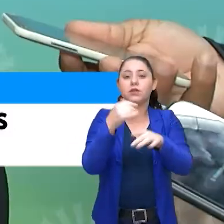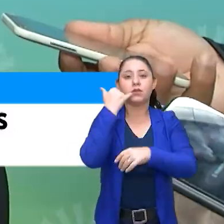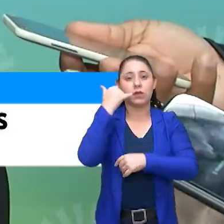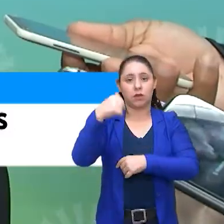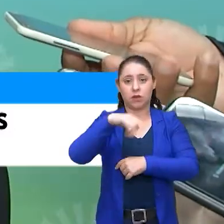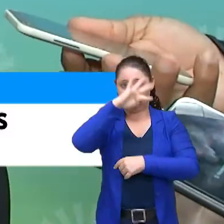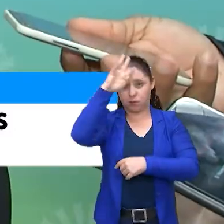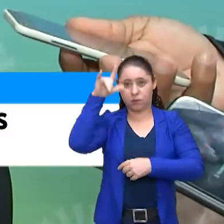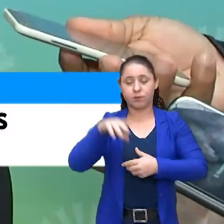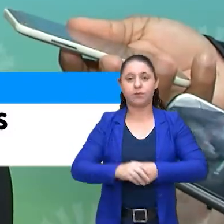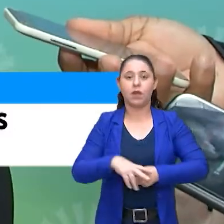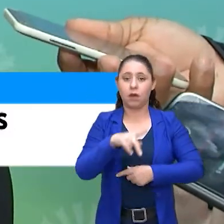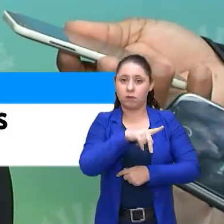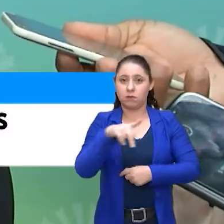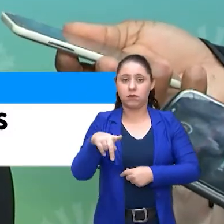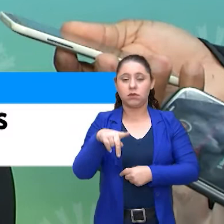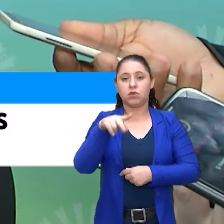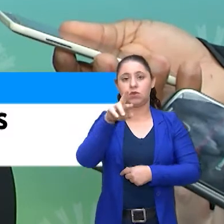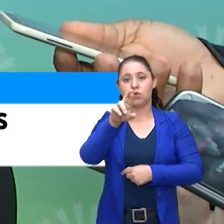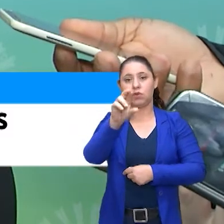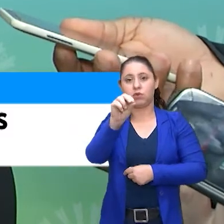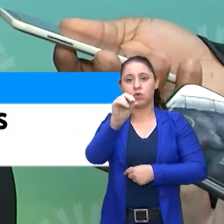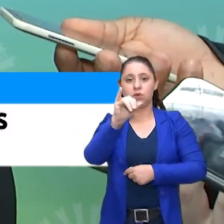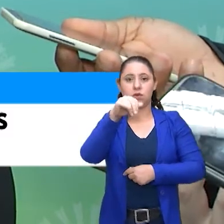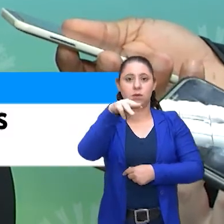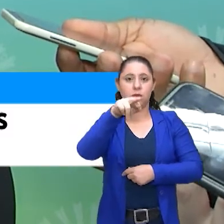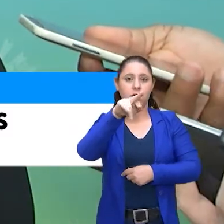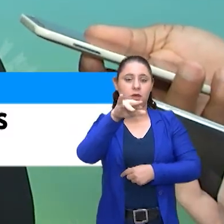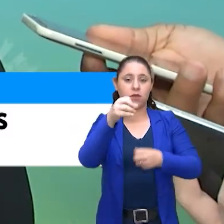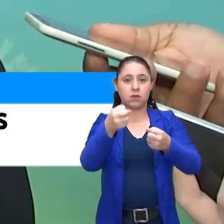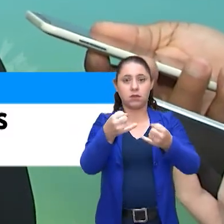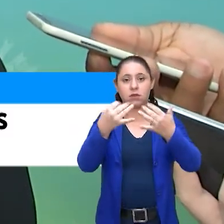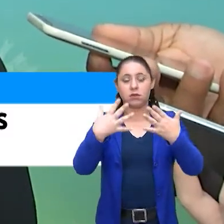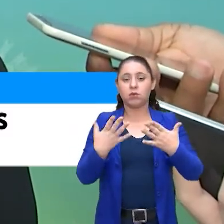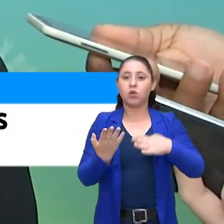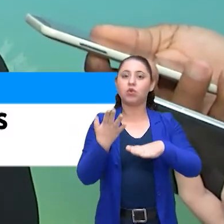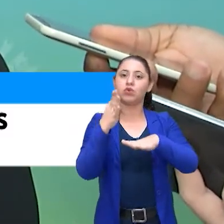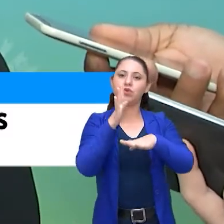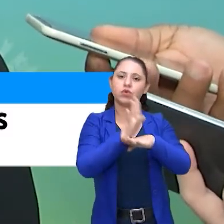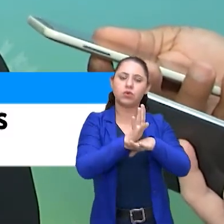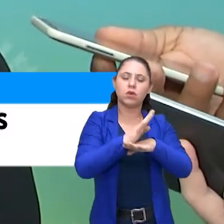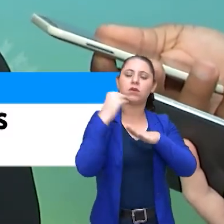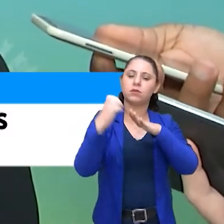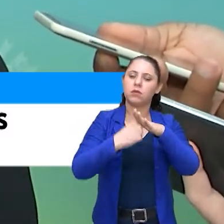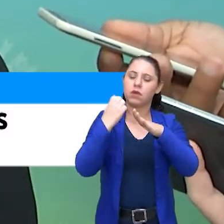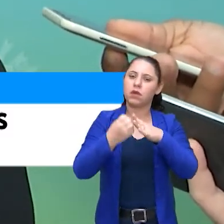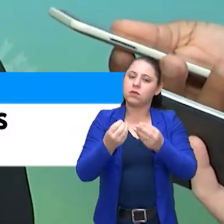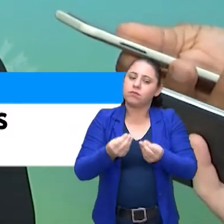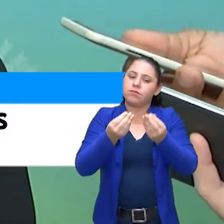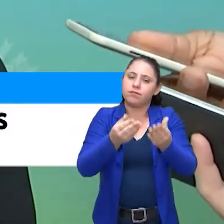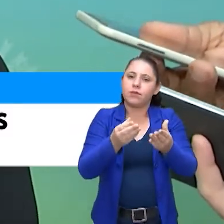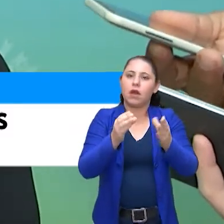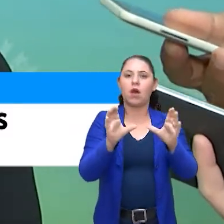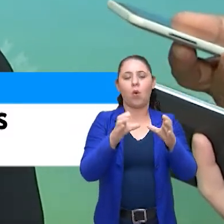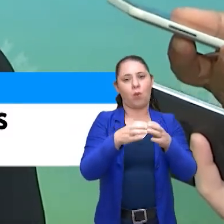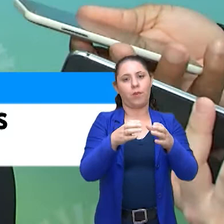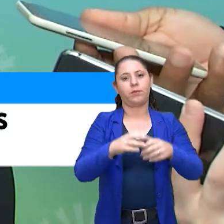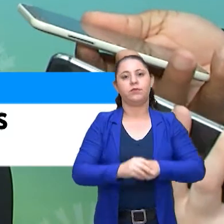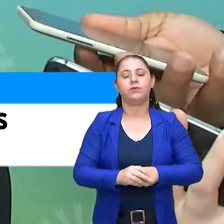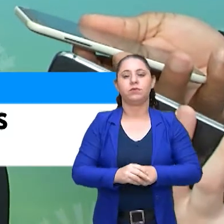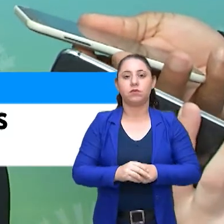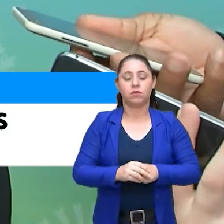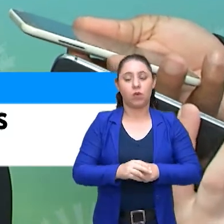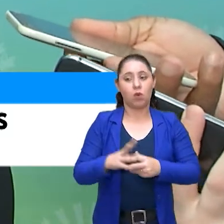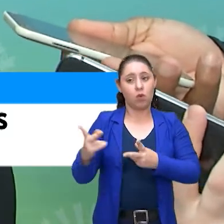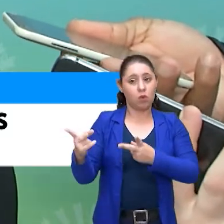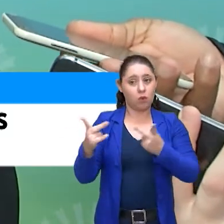Sul. A presidente desse conselho, Rosimeire Costa, falou sobre a contribuição que o órgão tem a oferecer à comissão. Então, nós